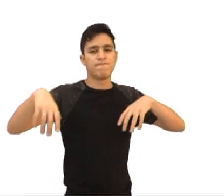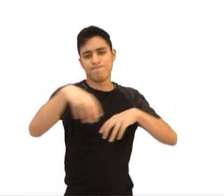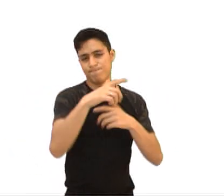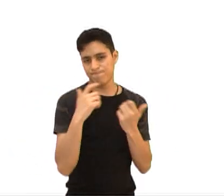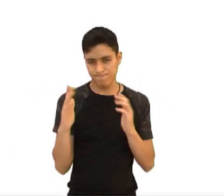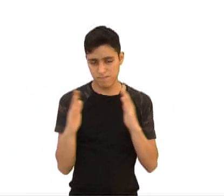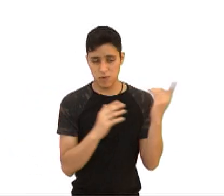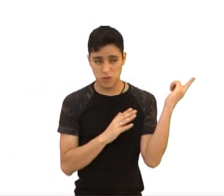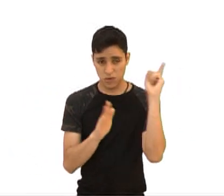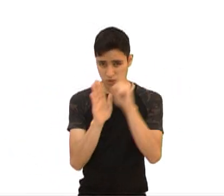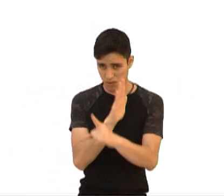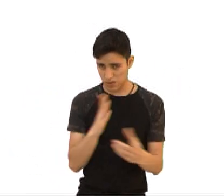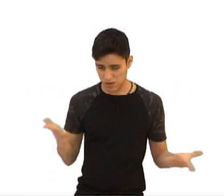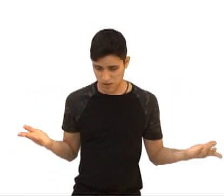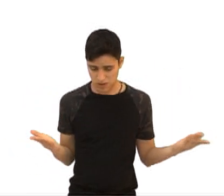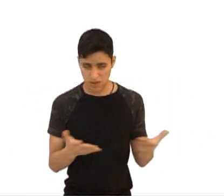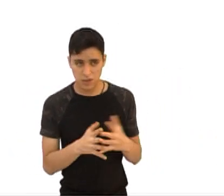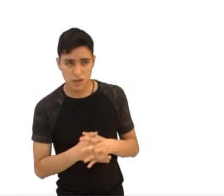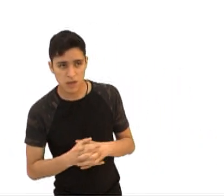quiz da aula de hoje, a